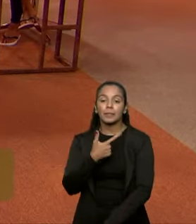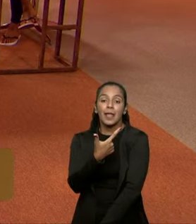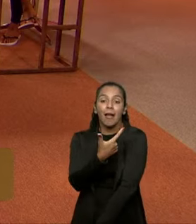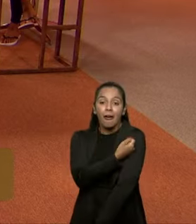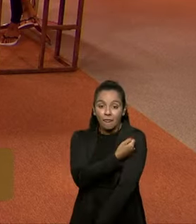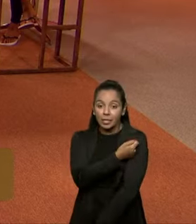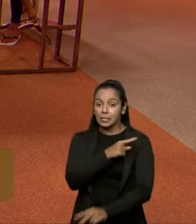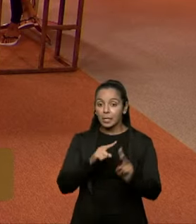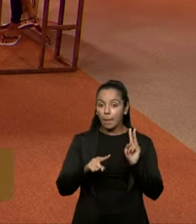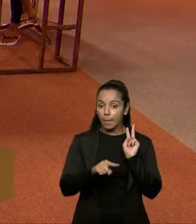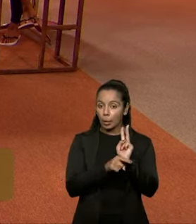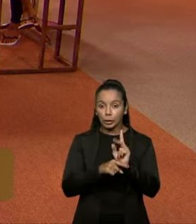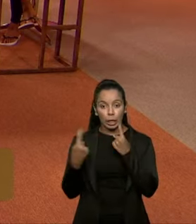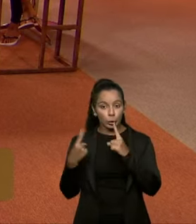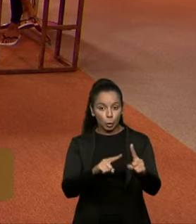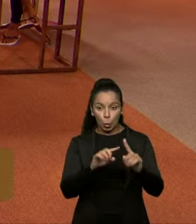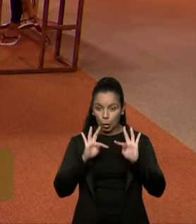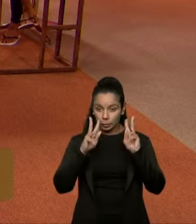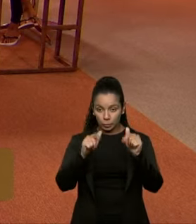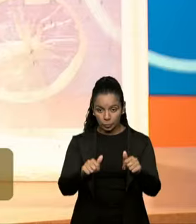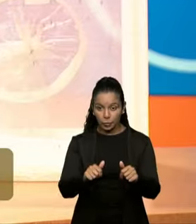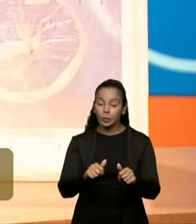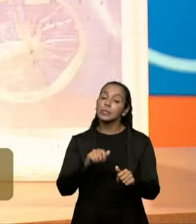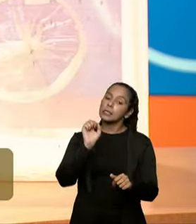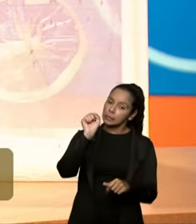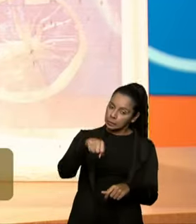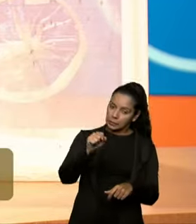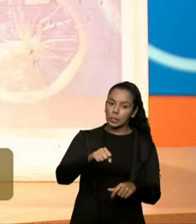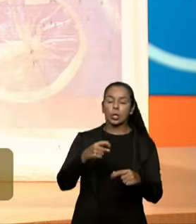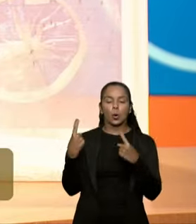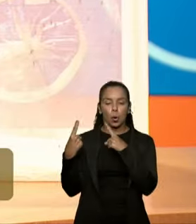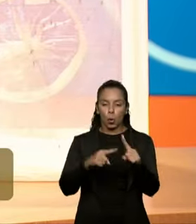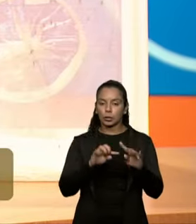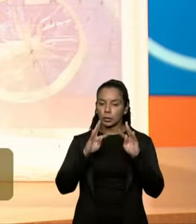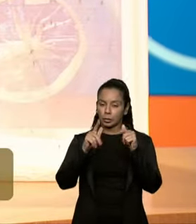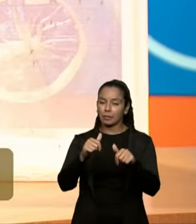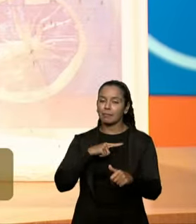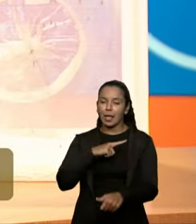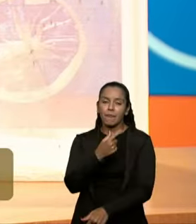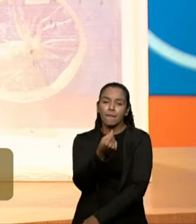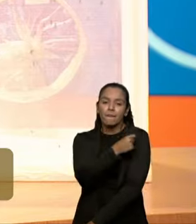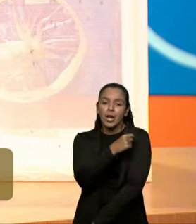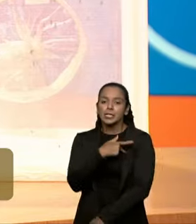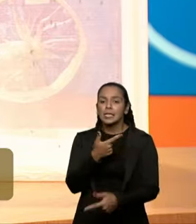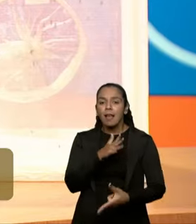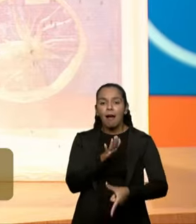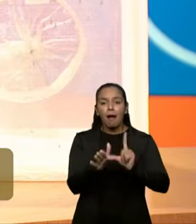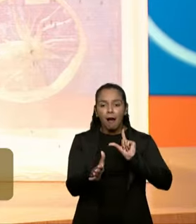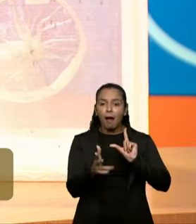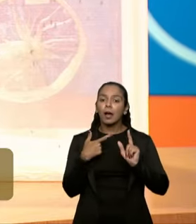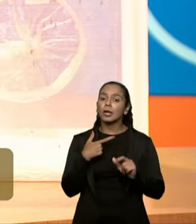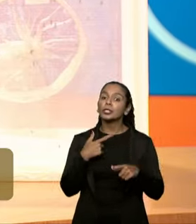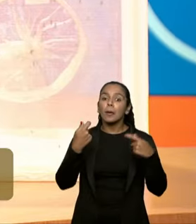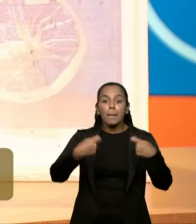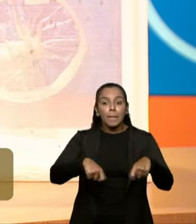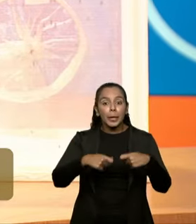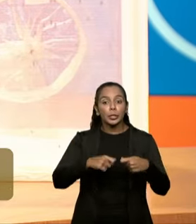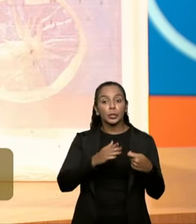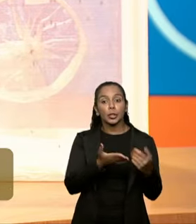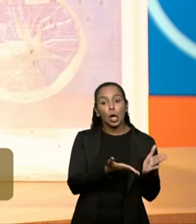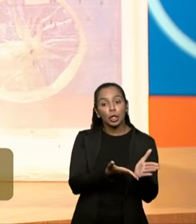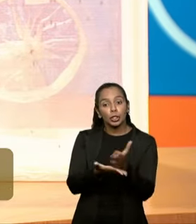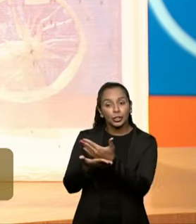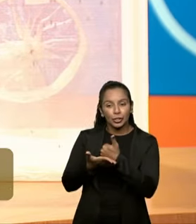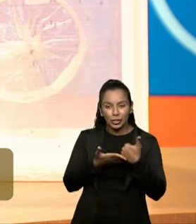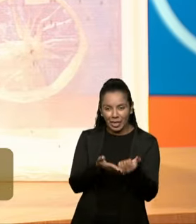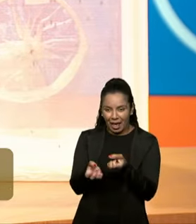vacina protege contra... Essa vacina, ela protege contra todos. Eu não sei se vocês se lembram, teve uma vacina antes que justamente ela teve que ser tirada do